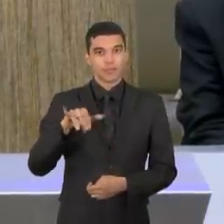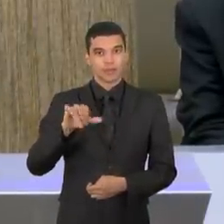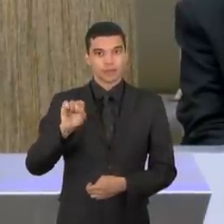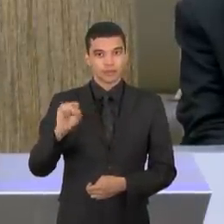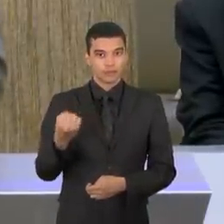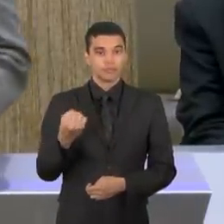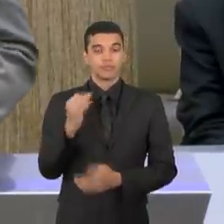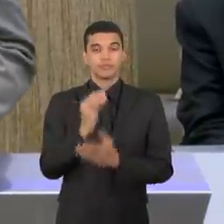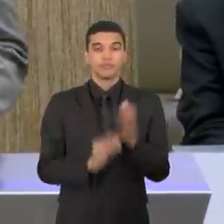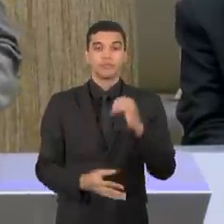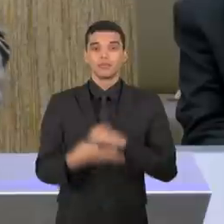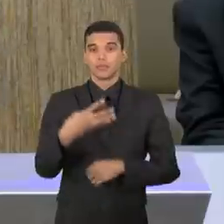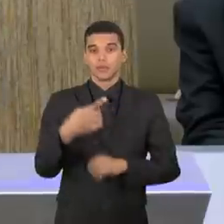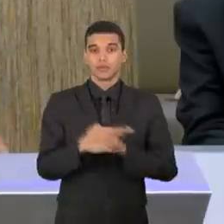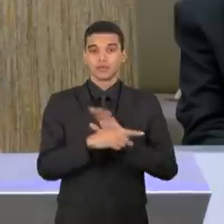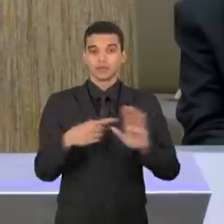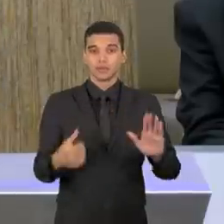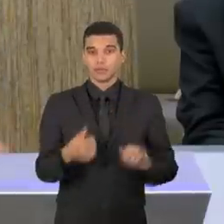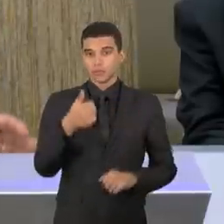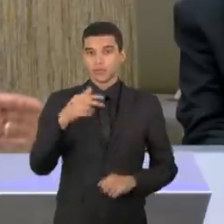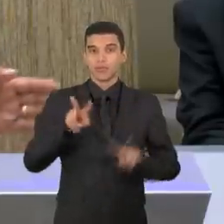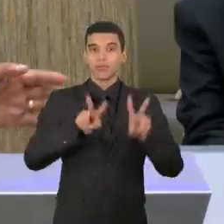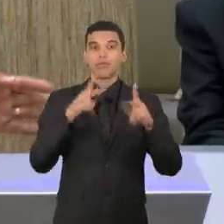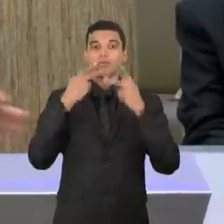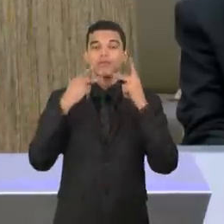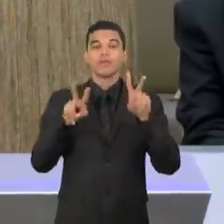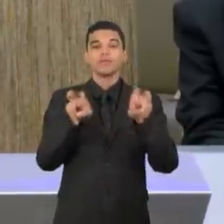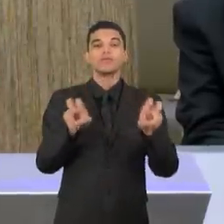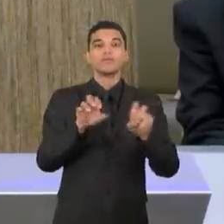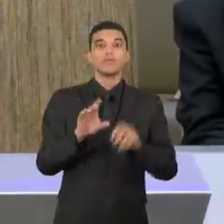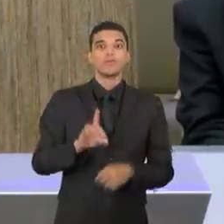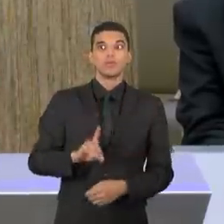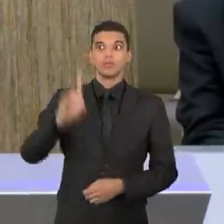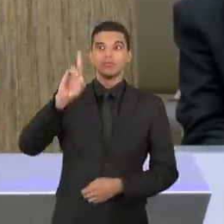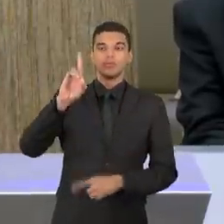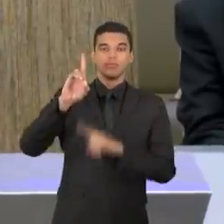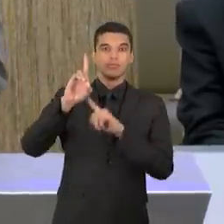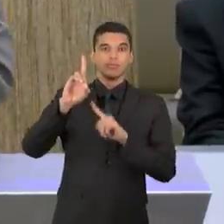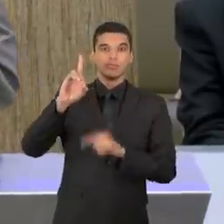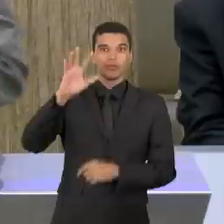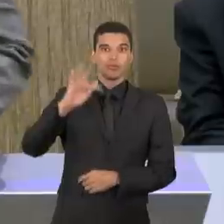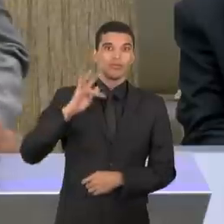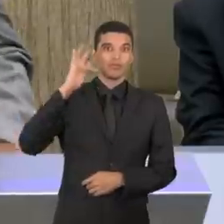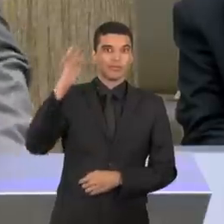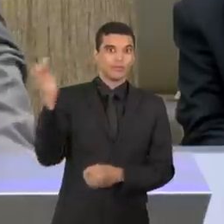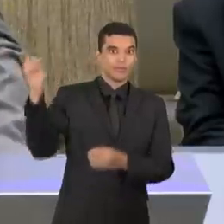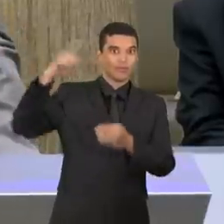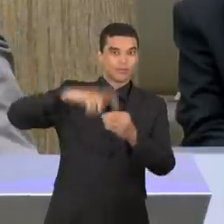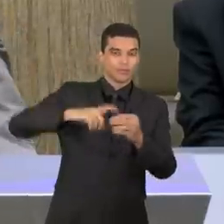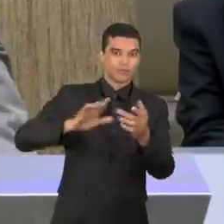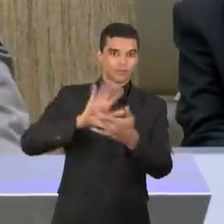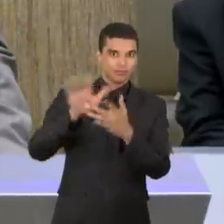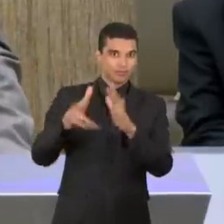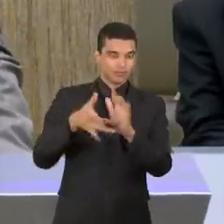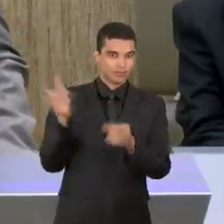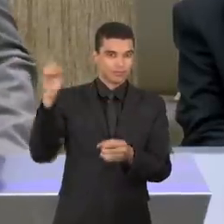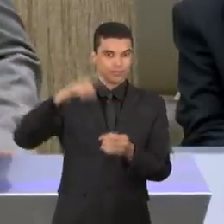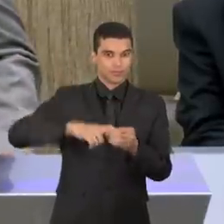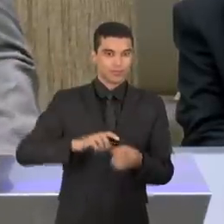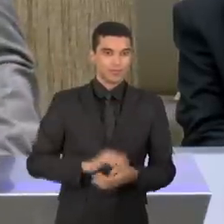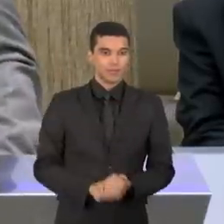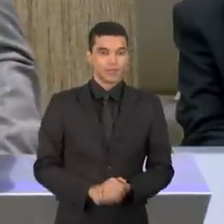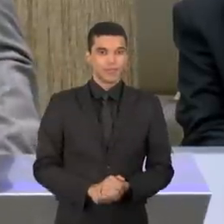1, aí ele fala do grande dia do Senhor. Ouvimos uma leitura pelo pastor Isaac, que fala daquele grande e